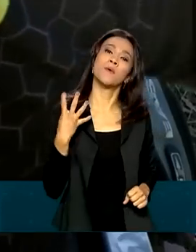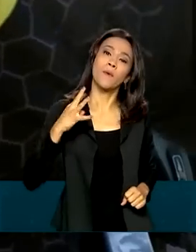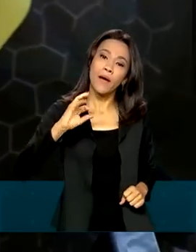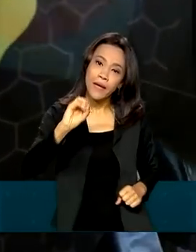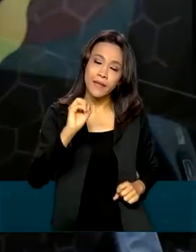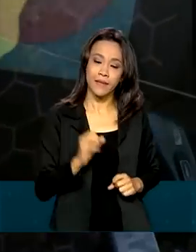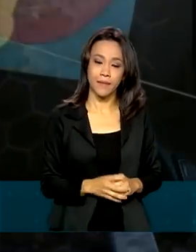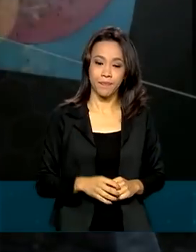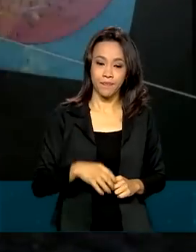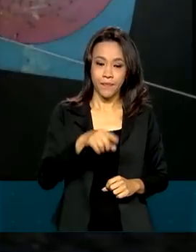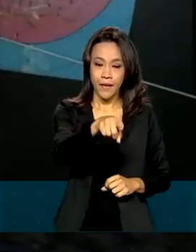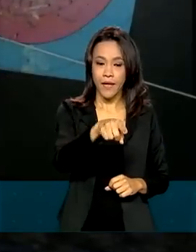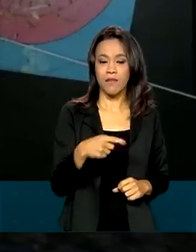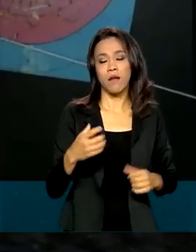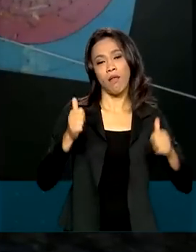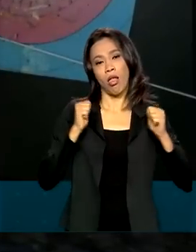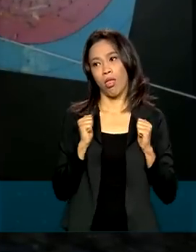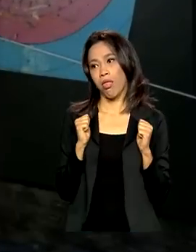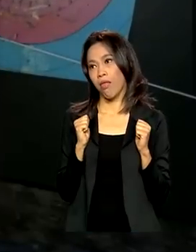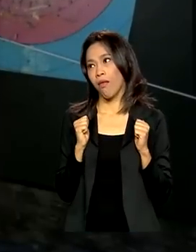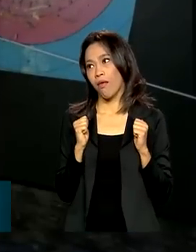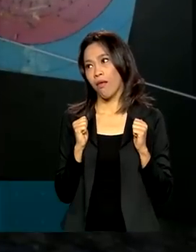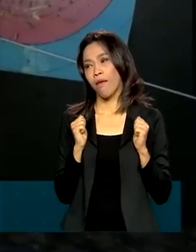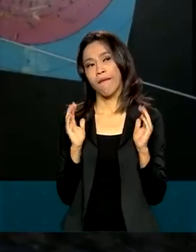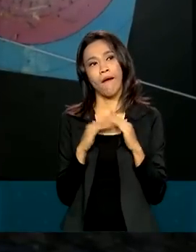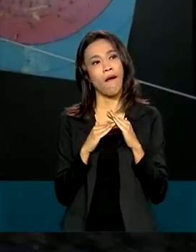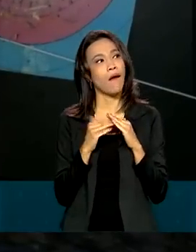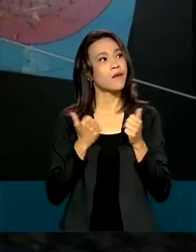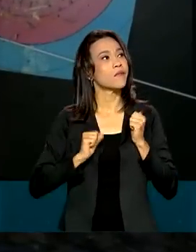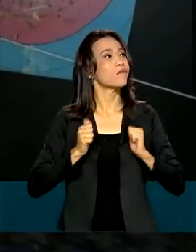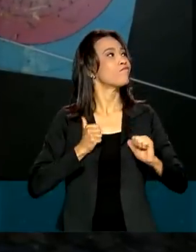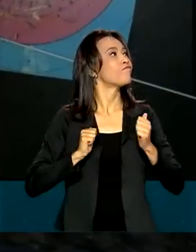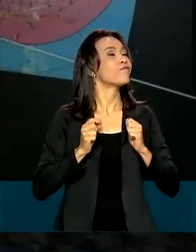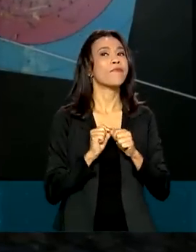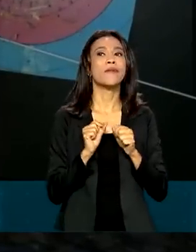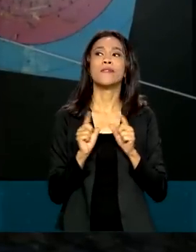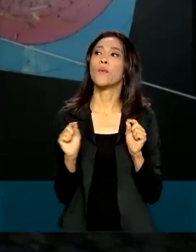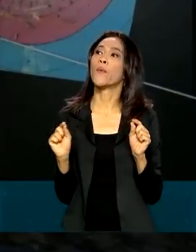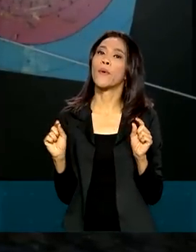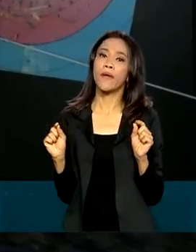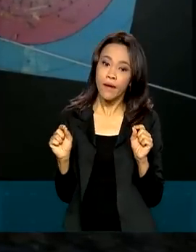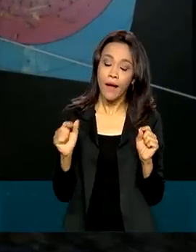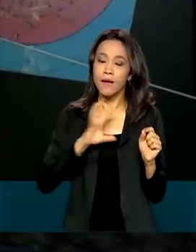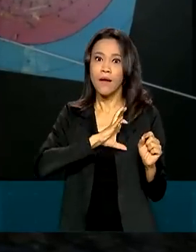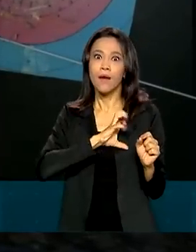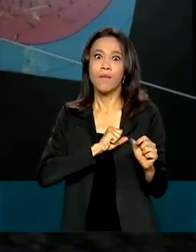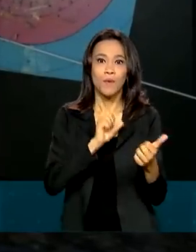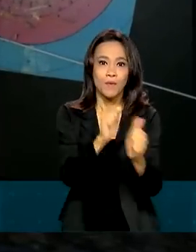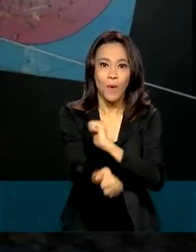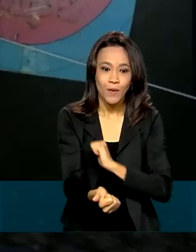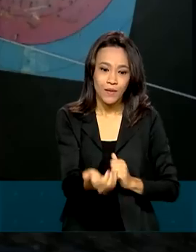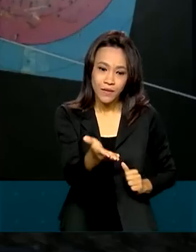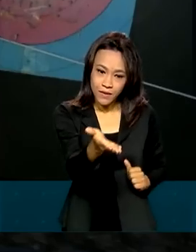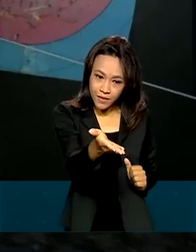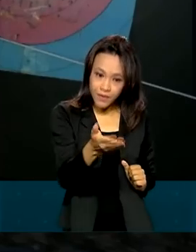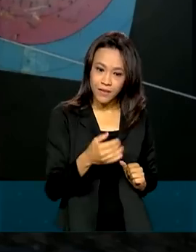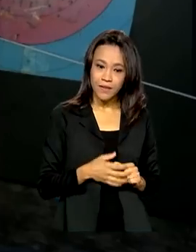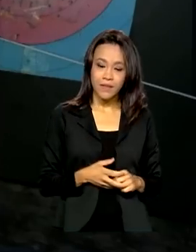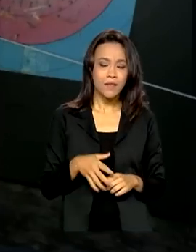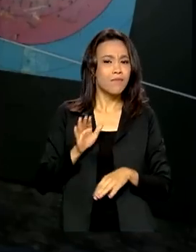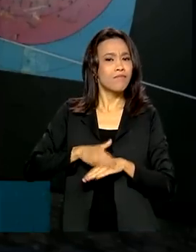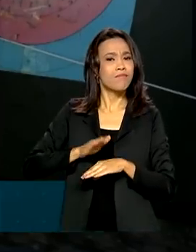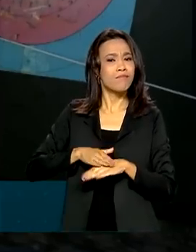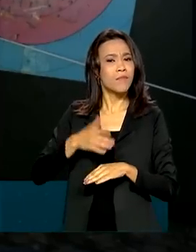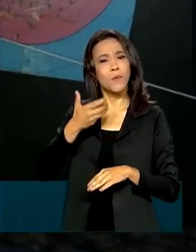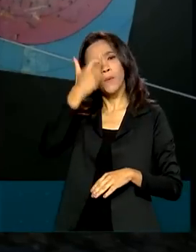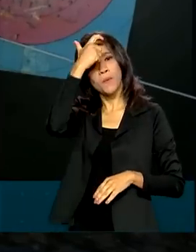Está naquela fase sedentária, em casa, né? Não sabe o que fazer, né? Aí quando te apaixona por um esporte como esse aqui, né? E qual é o fator do